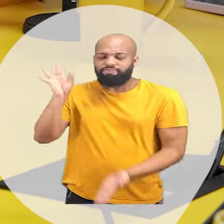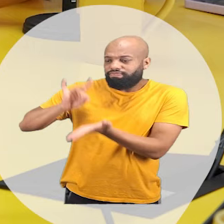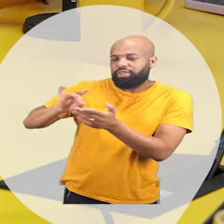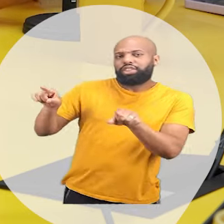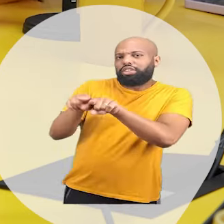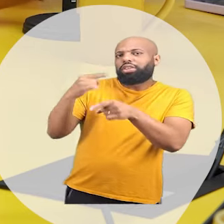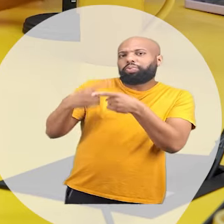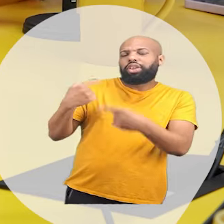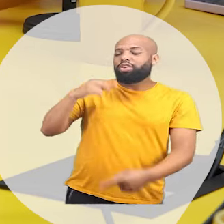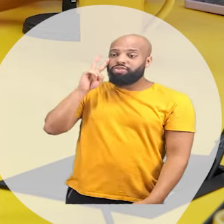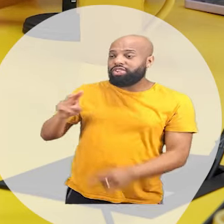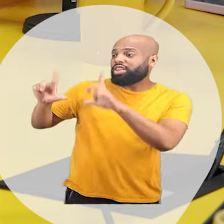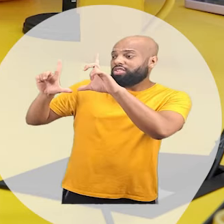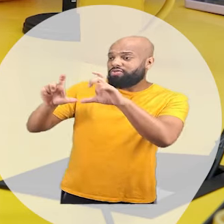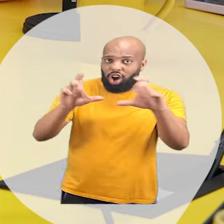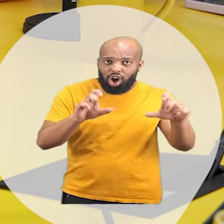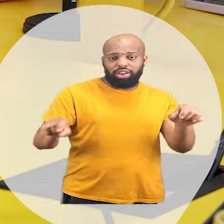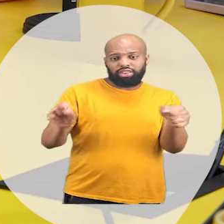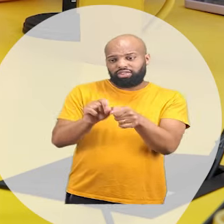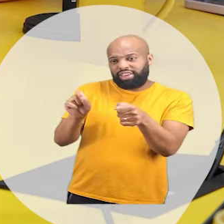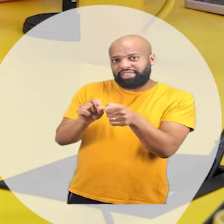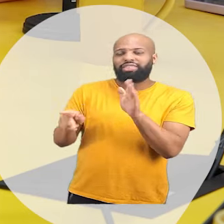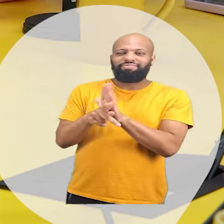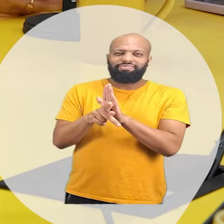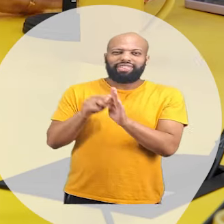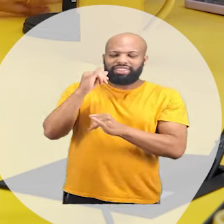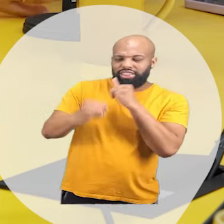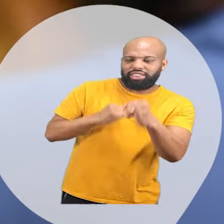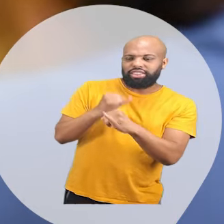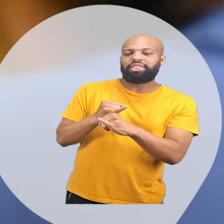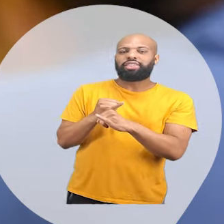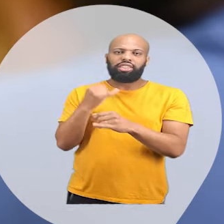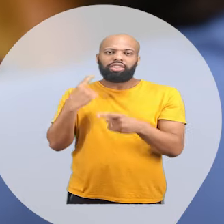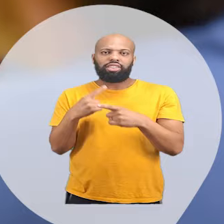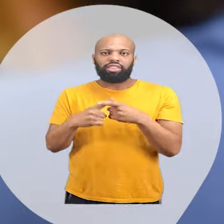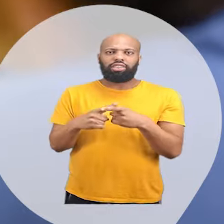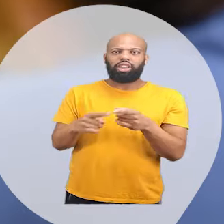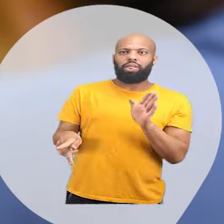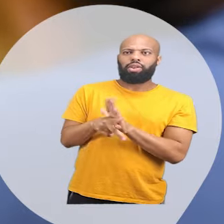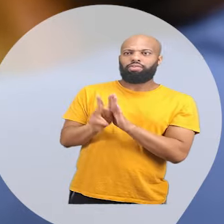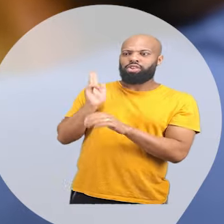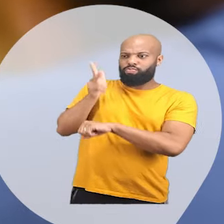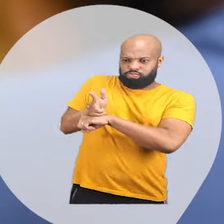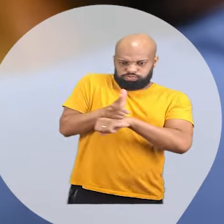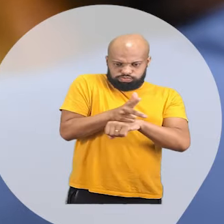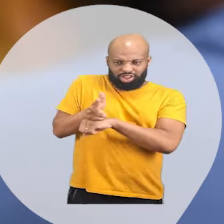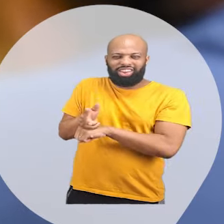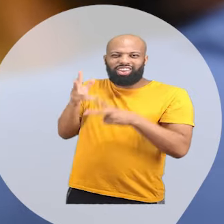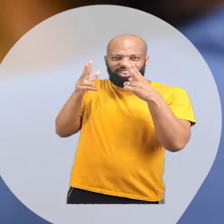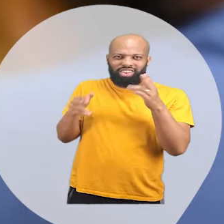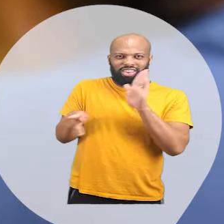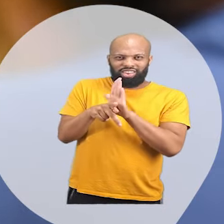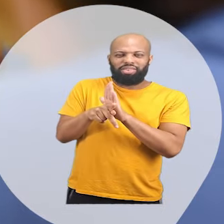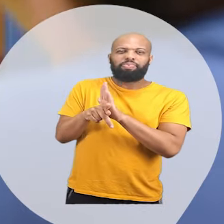mais real porque eu via muitas fotos feitas né na internet então tipo altas Produções que nem aquela foto que a